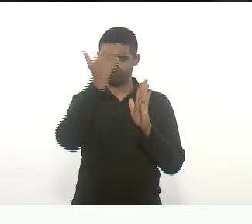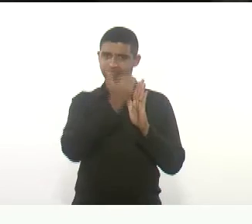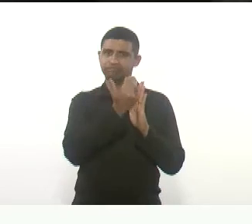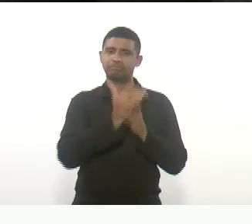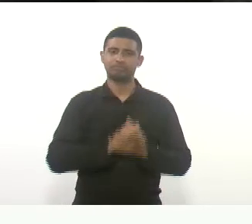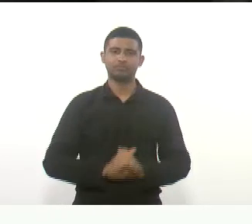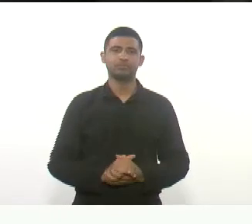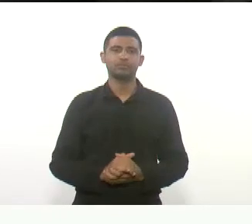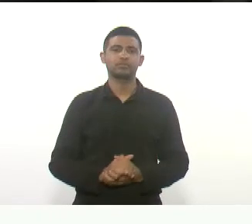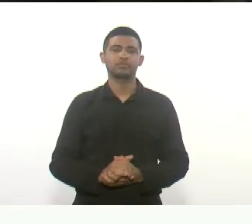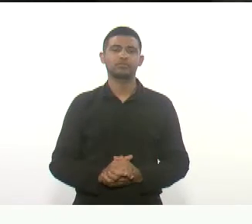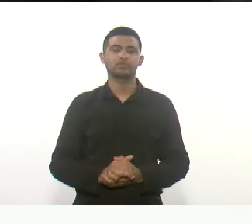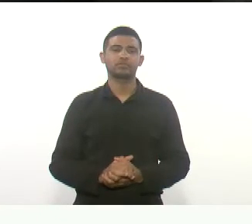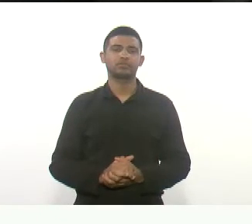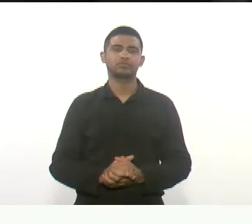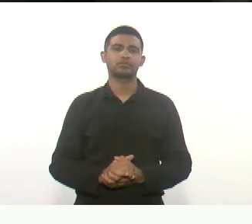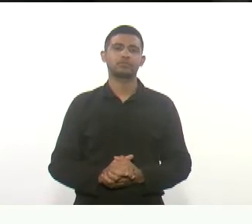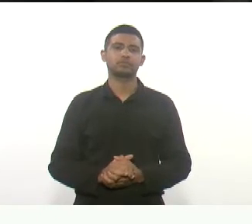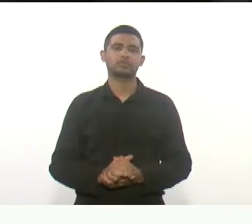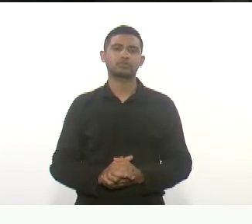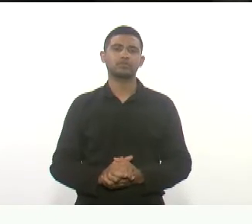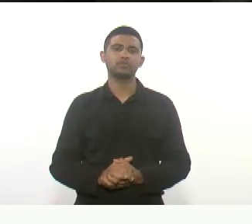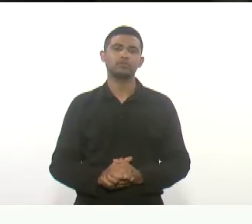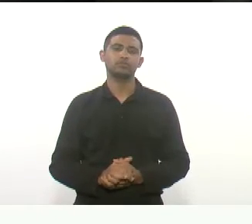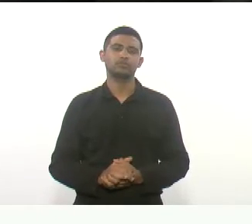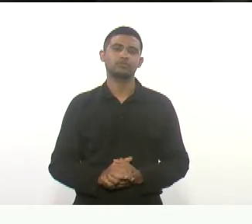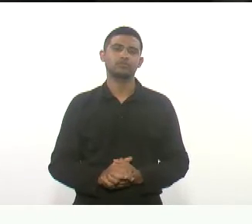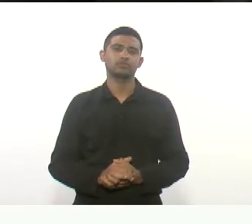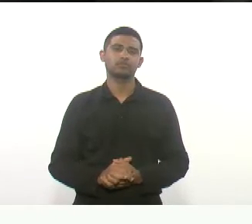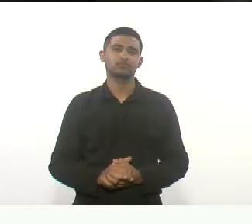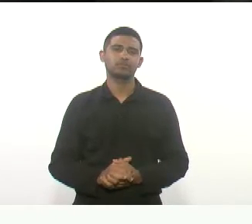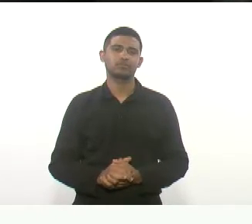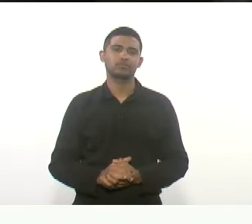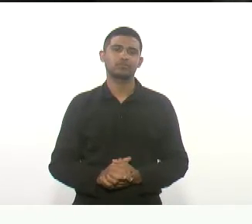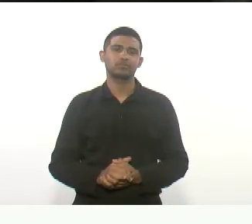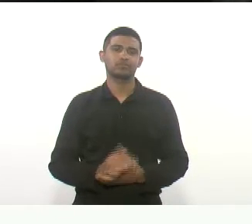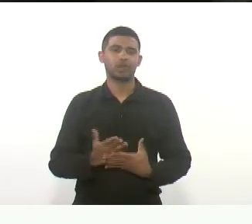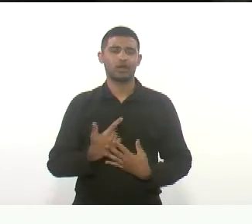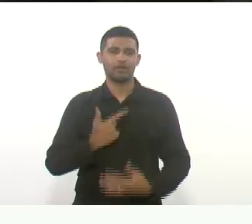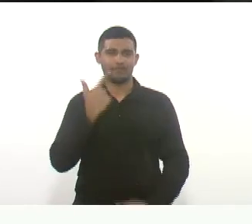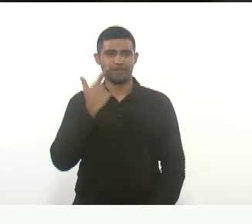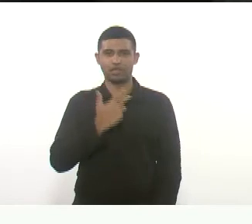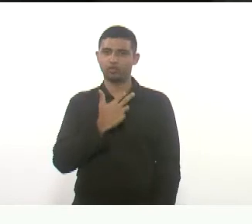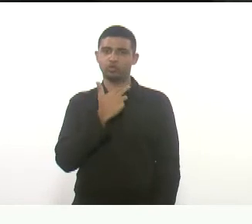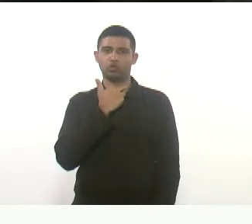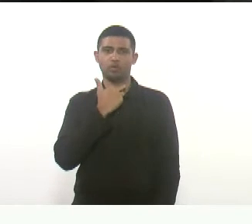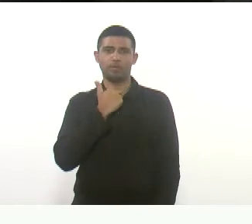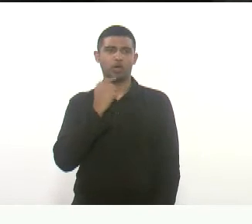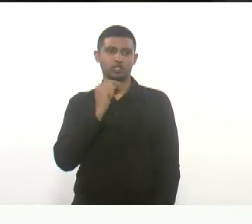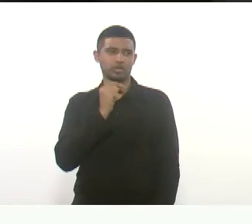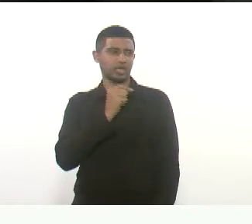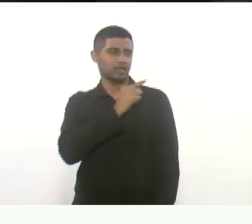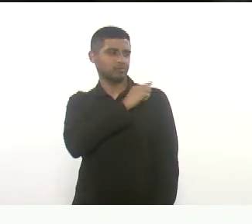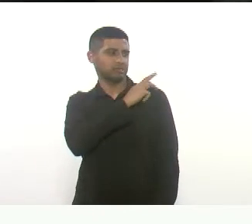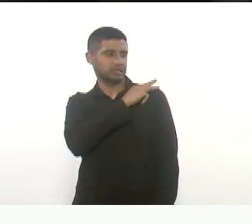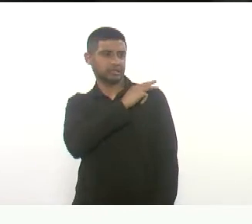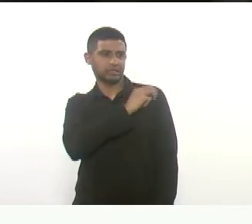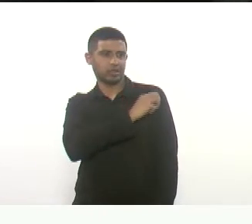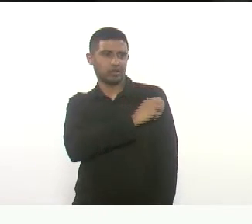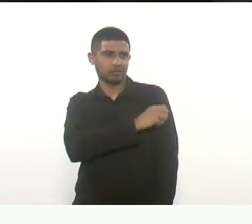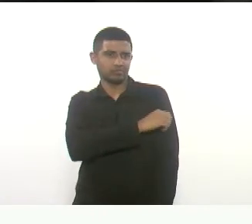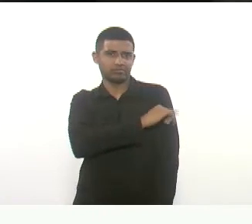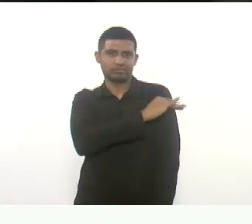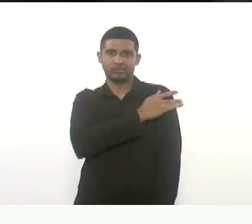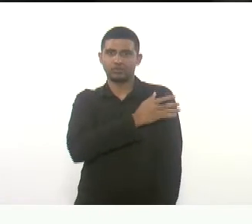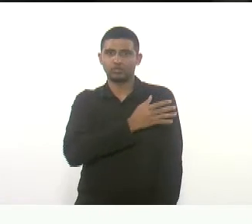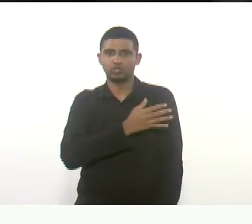seja, eu não pode ter anos finais e ensino médio juntos. Isso aumenta muito a complexidade e o desafio